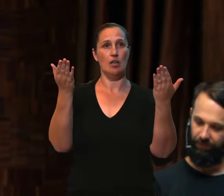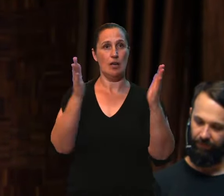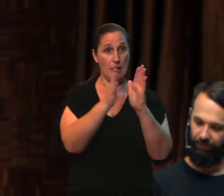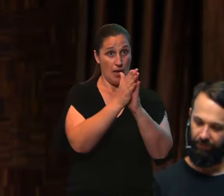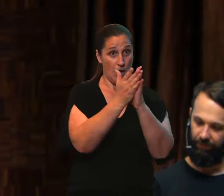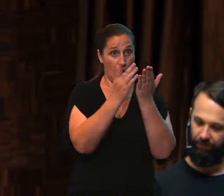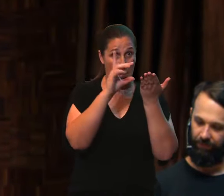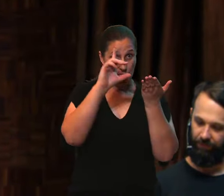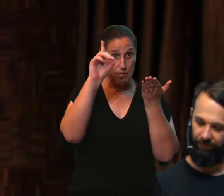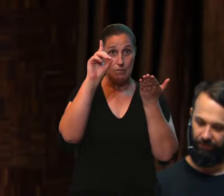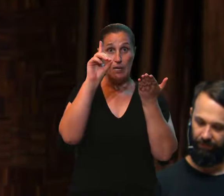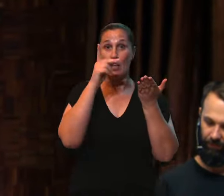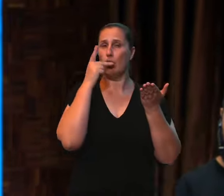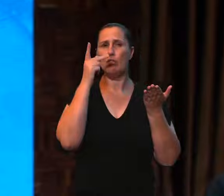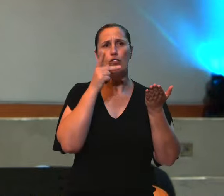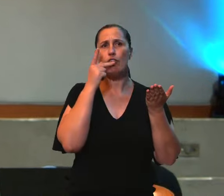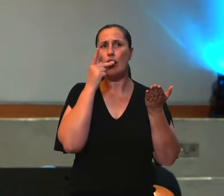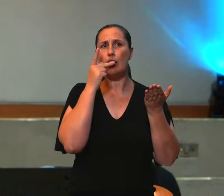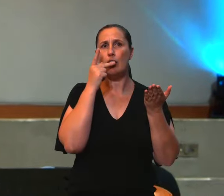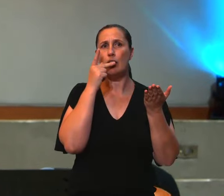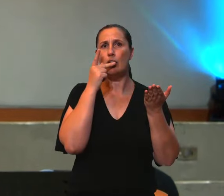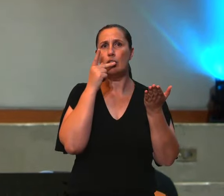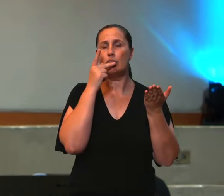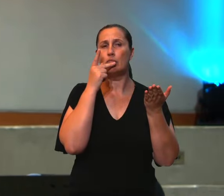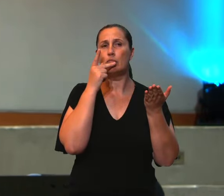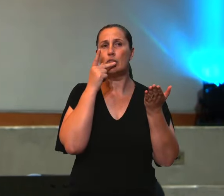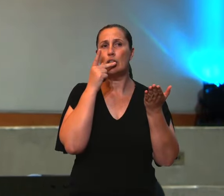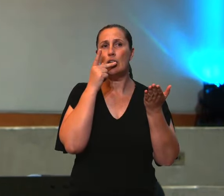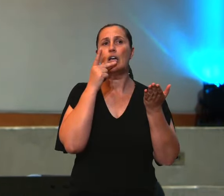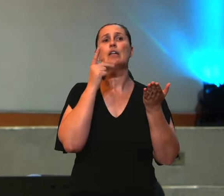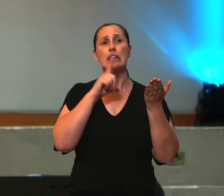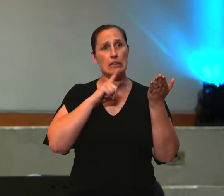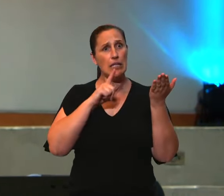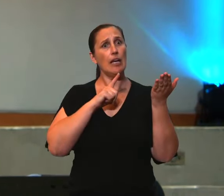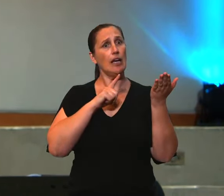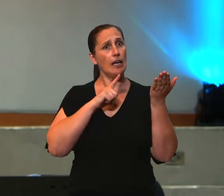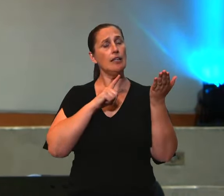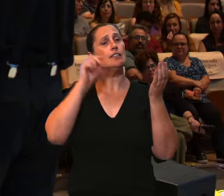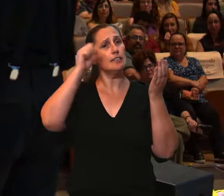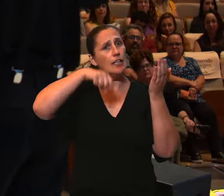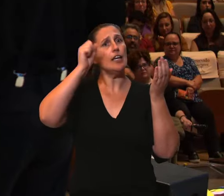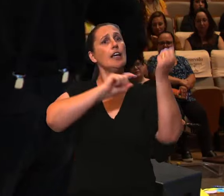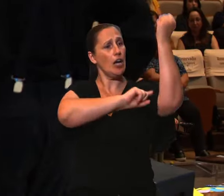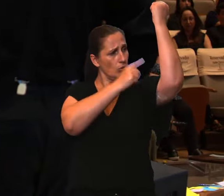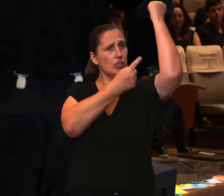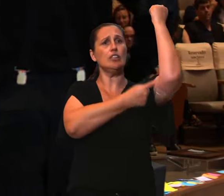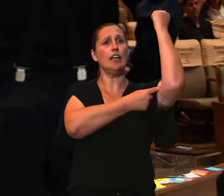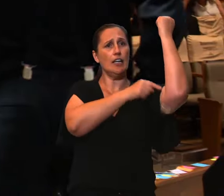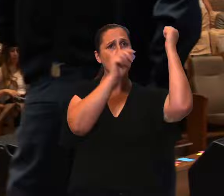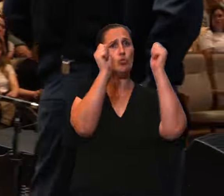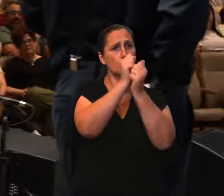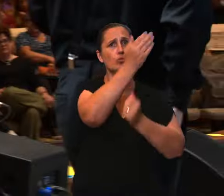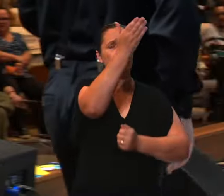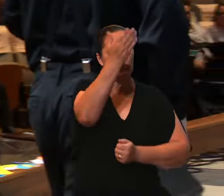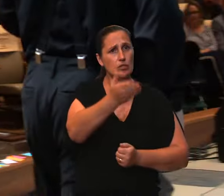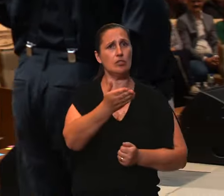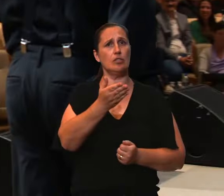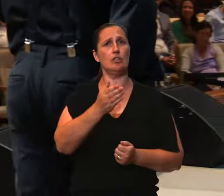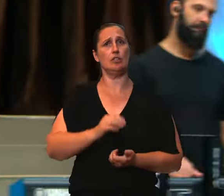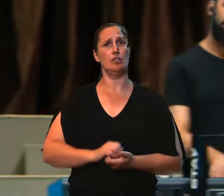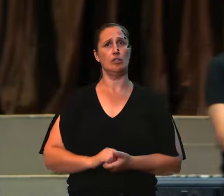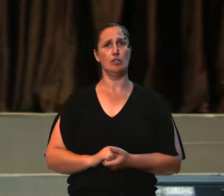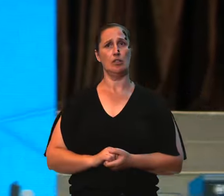Deus para repreender o demônio a Bíblia diz repreende você porque a autoridade em você em Cristo Jesus para Amém